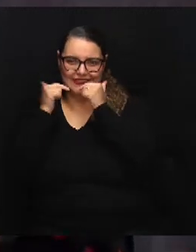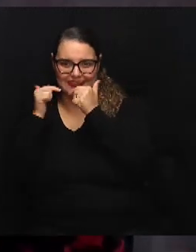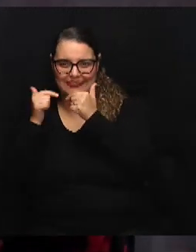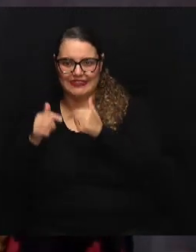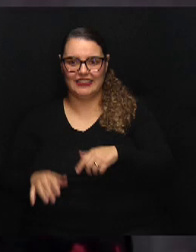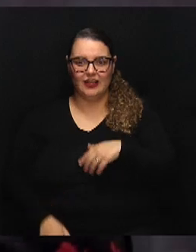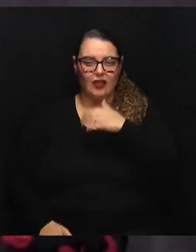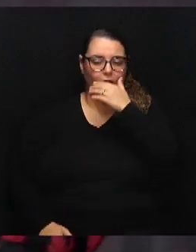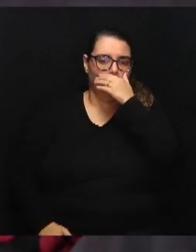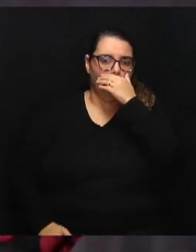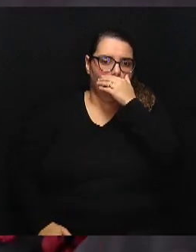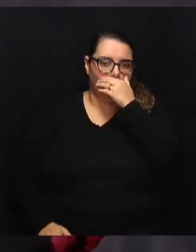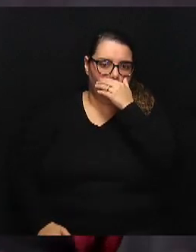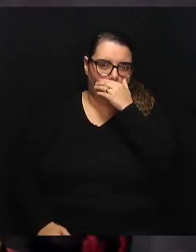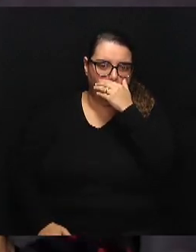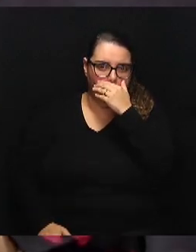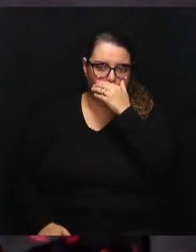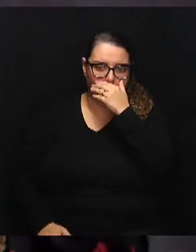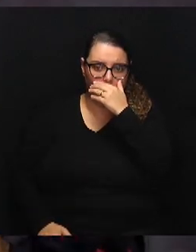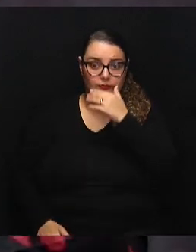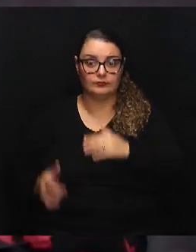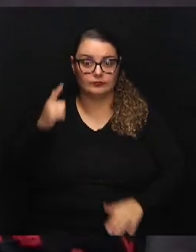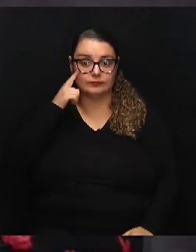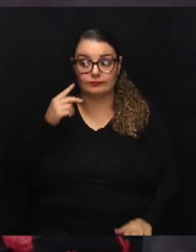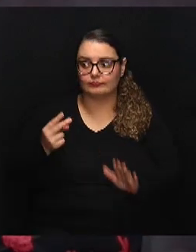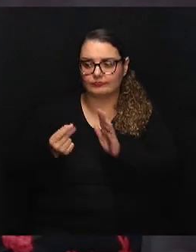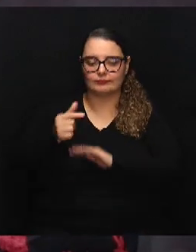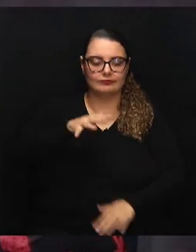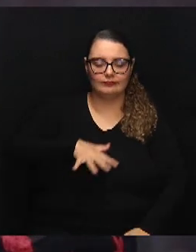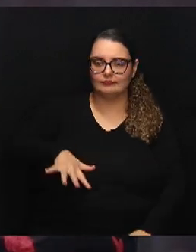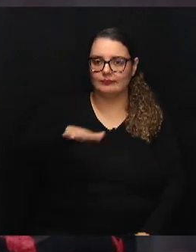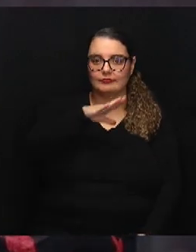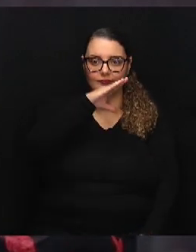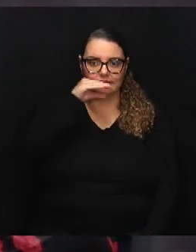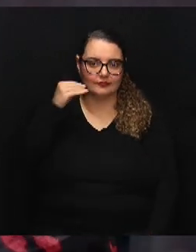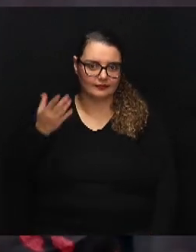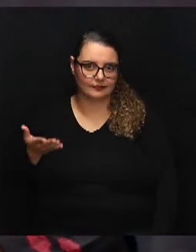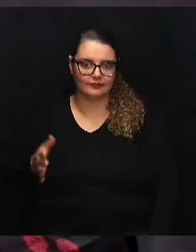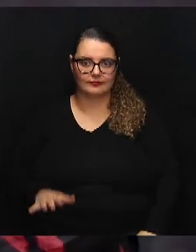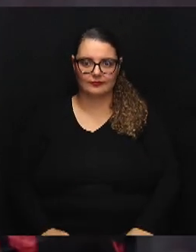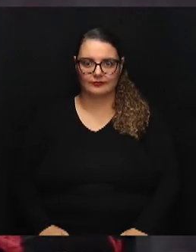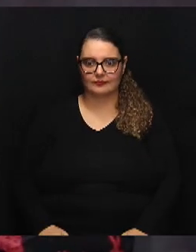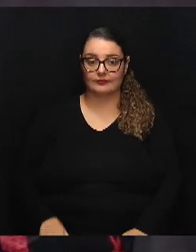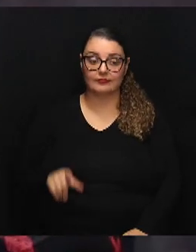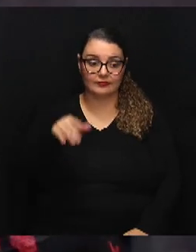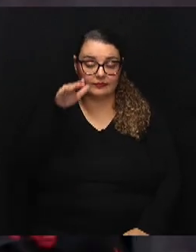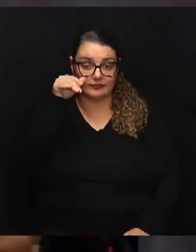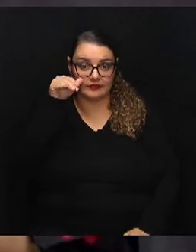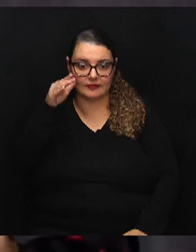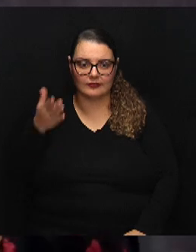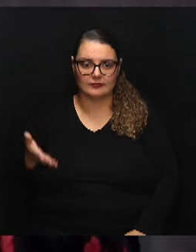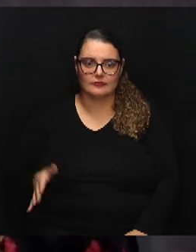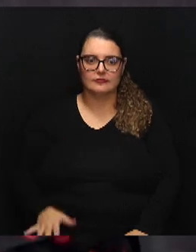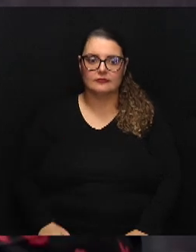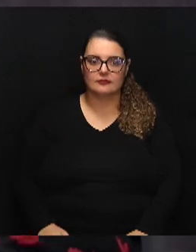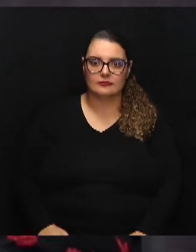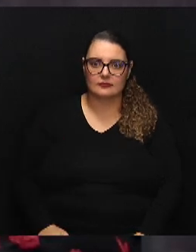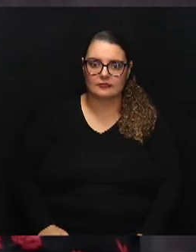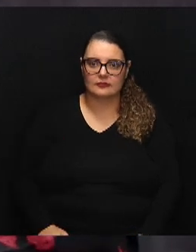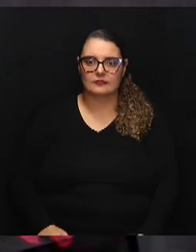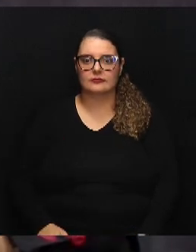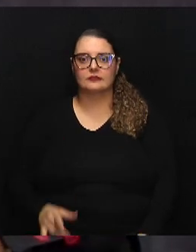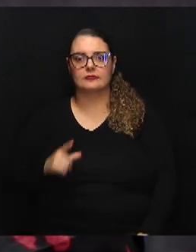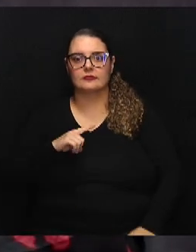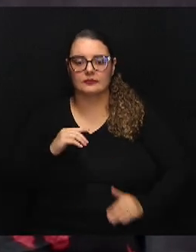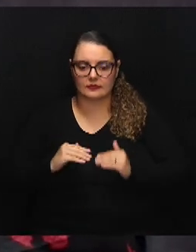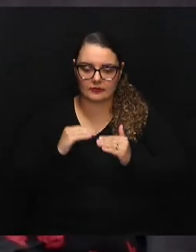acho que há mais tempo para toda essa criatividade nesse meio da adolescência, que é curioso, né? Acho que tem um pouco essa construção,